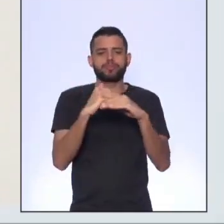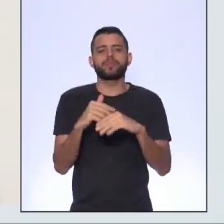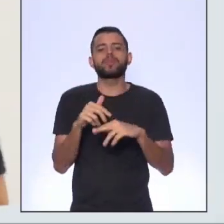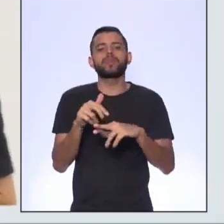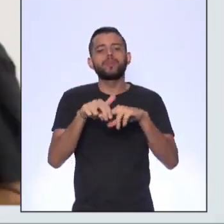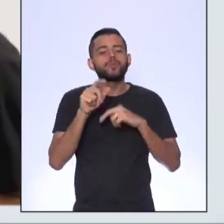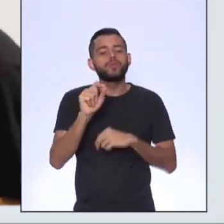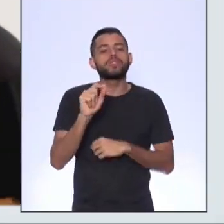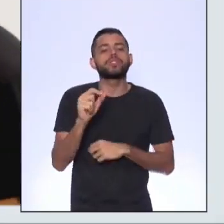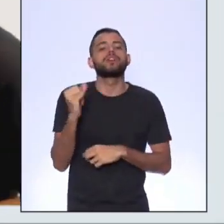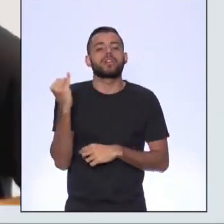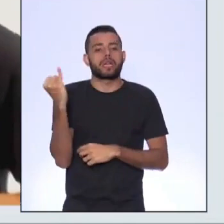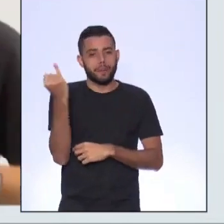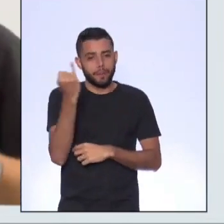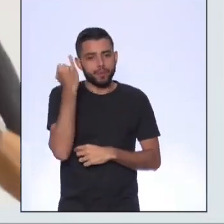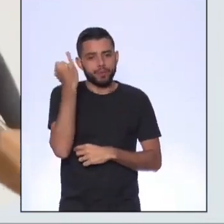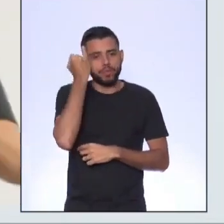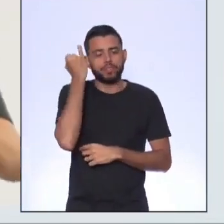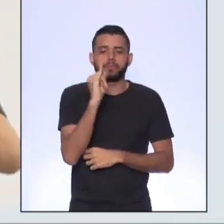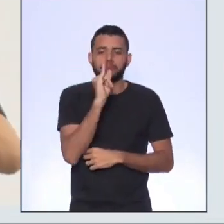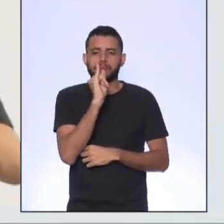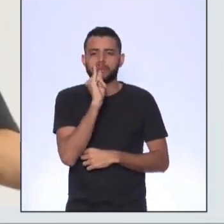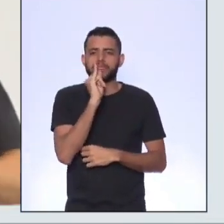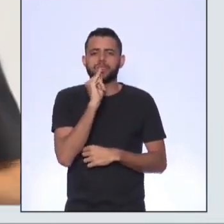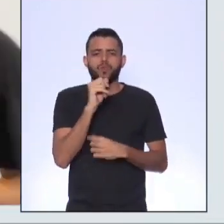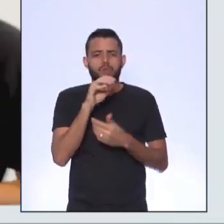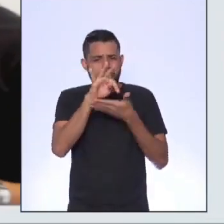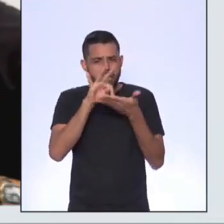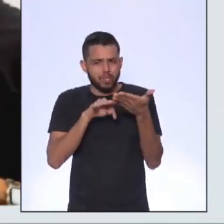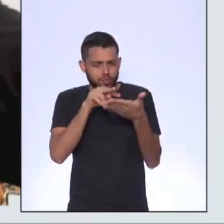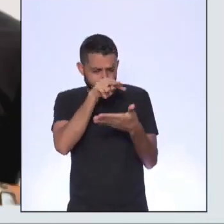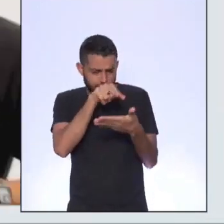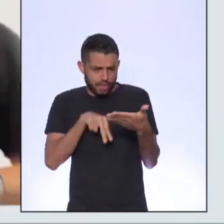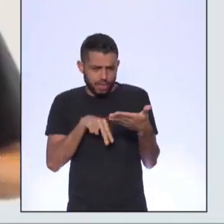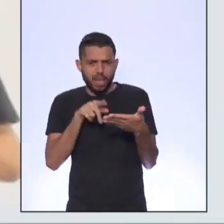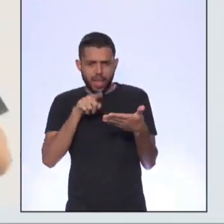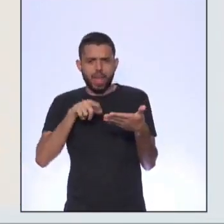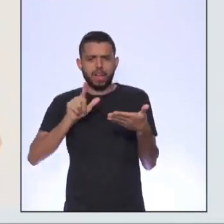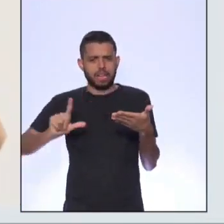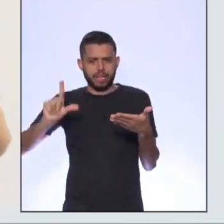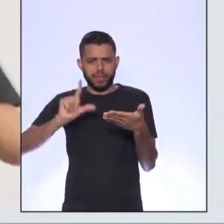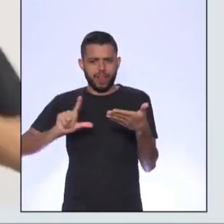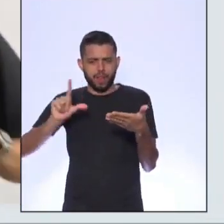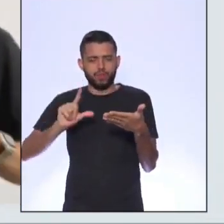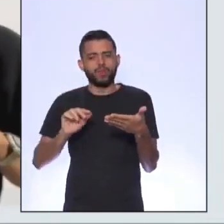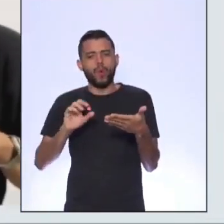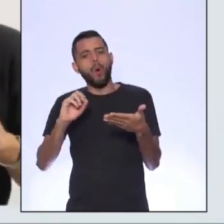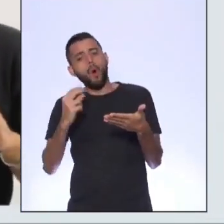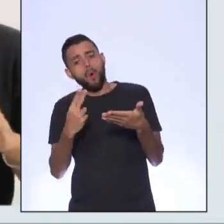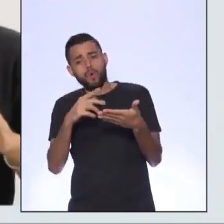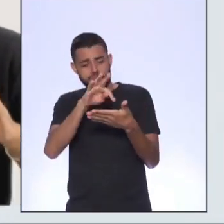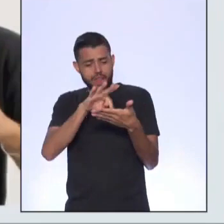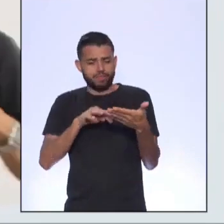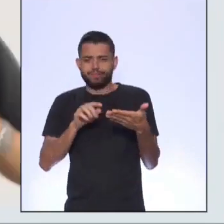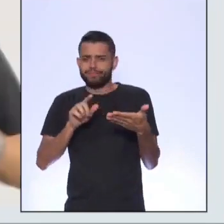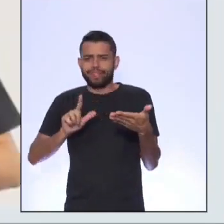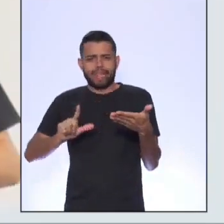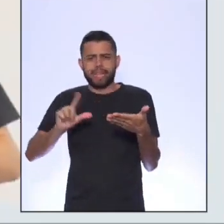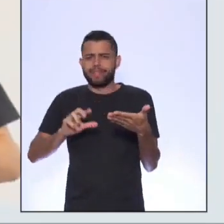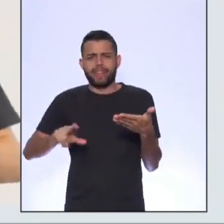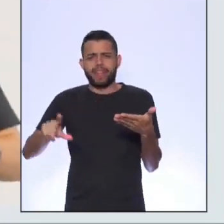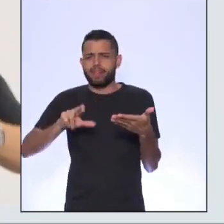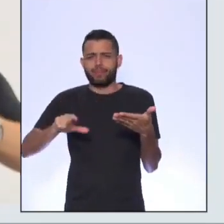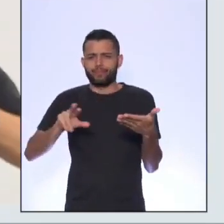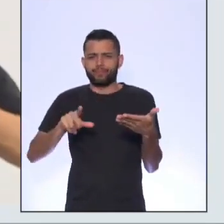importante você definir, quando você começa a analisar um texto, se ele é literário ou não literário. Porque se é um